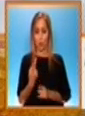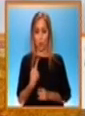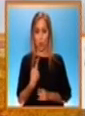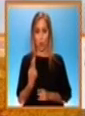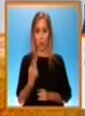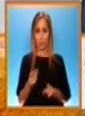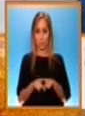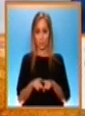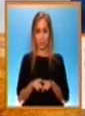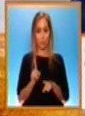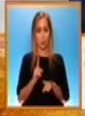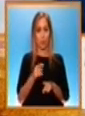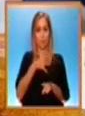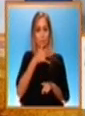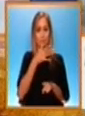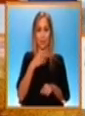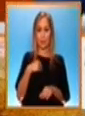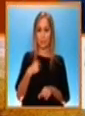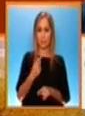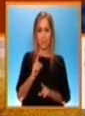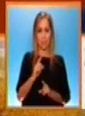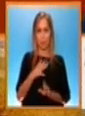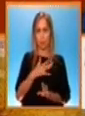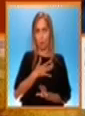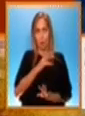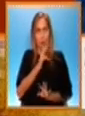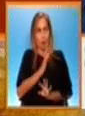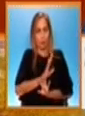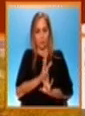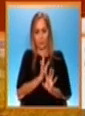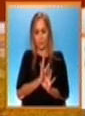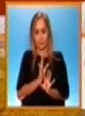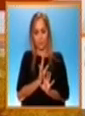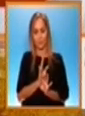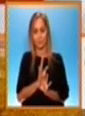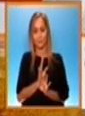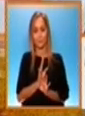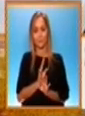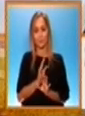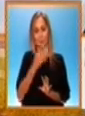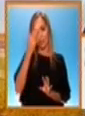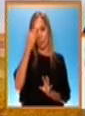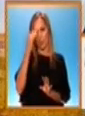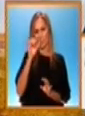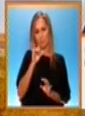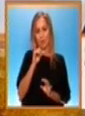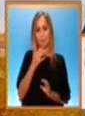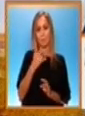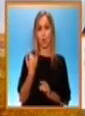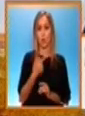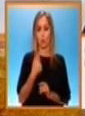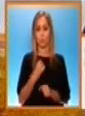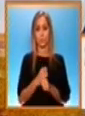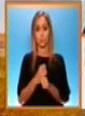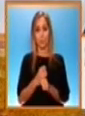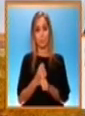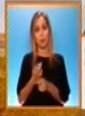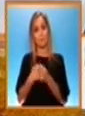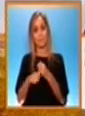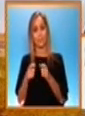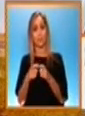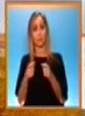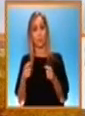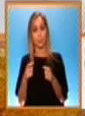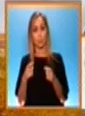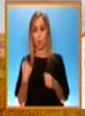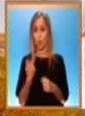E nós, isto não é o discurso do coitadinho, porque eu odeio os discursos do coitadinho, porque acho um bocado, acho mal, mas nós trabalhamos à bilheteira. Portanto,